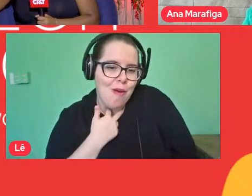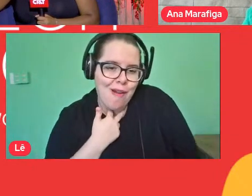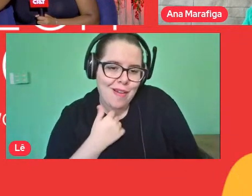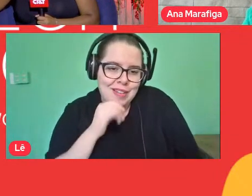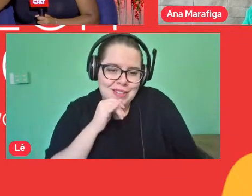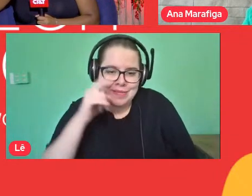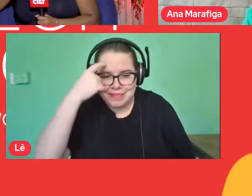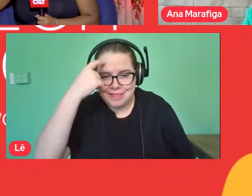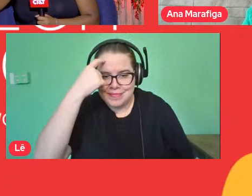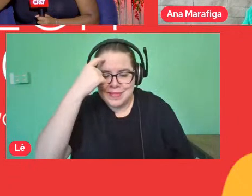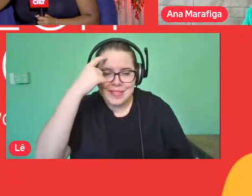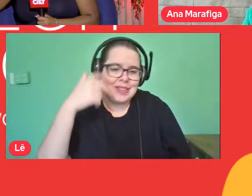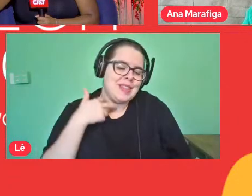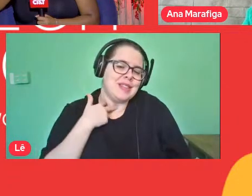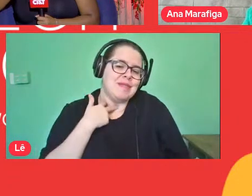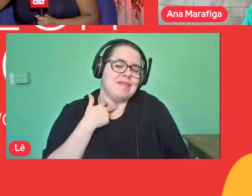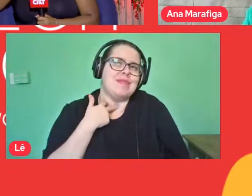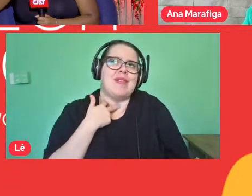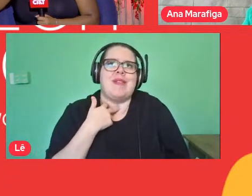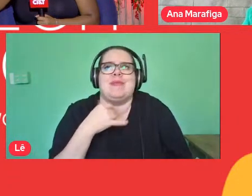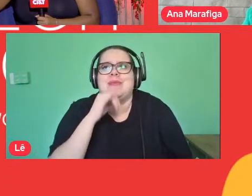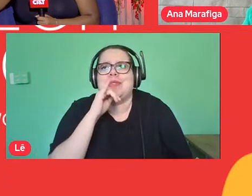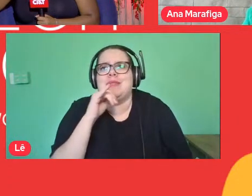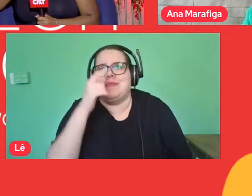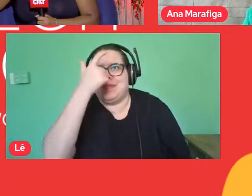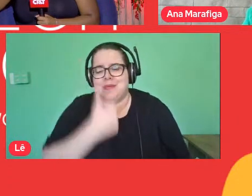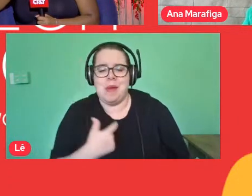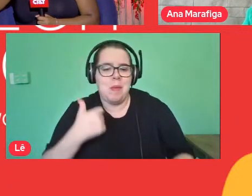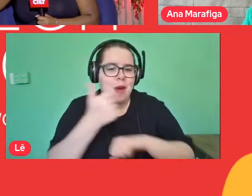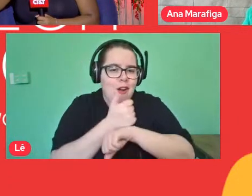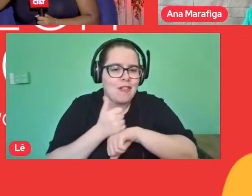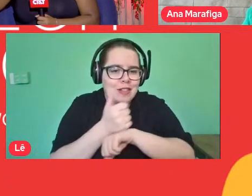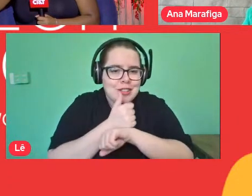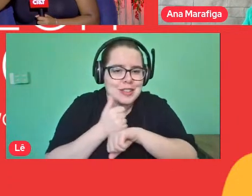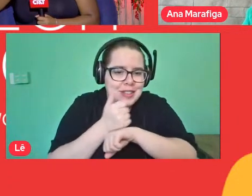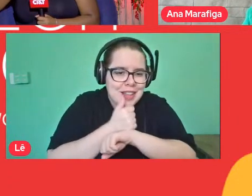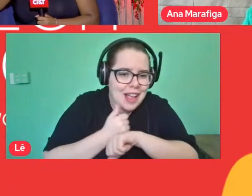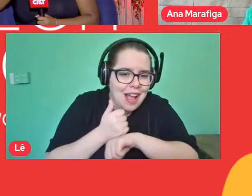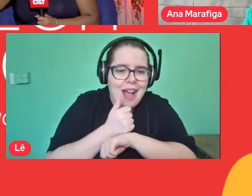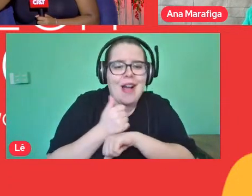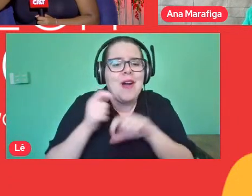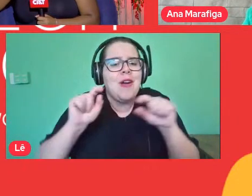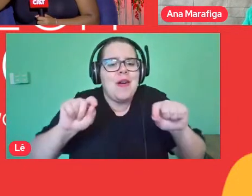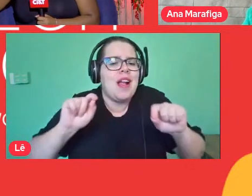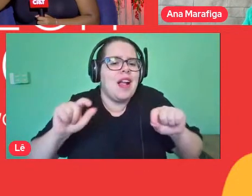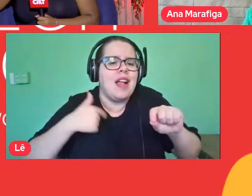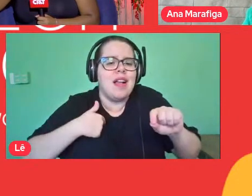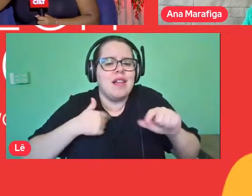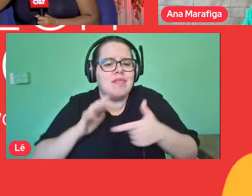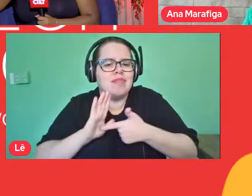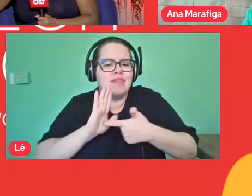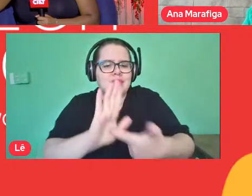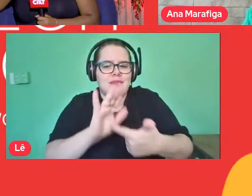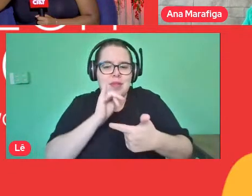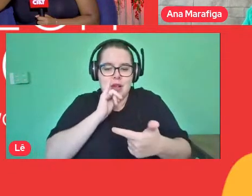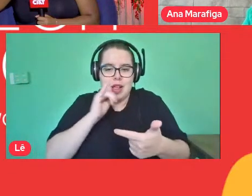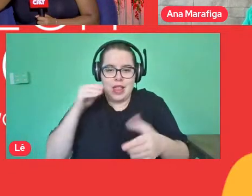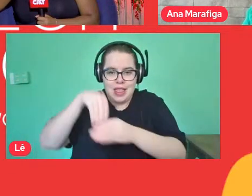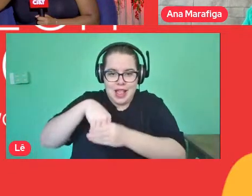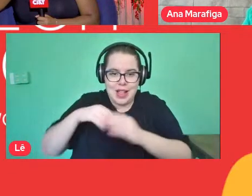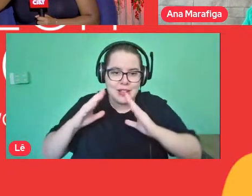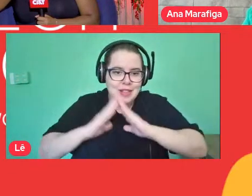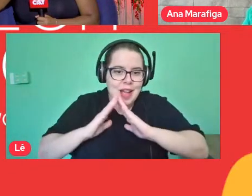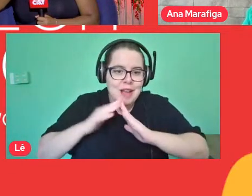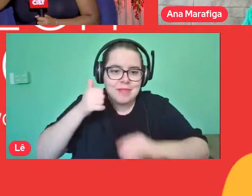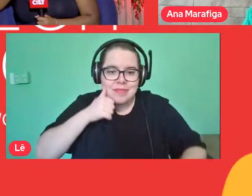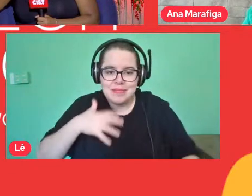penso o tempo inteiro, eu não posso ser uma profissional que referência para elas, mais agora estando dentro de casa, elas